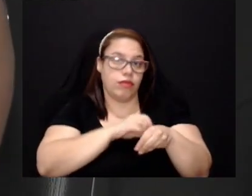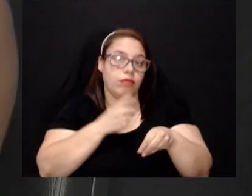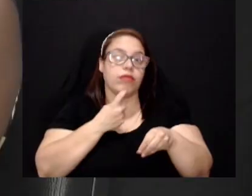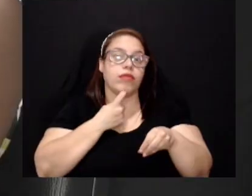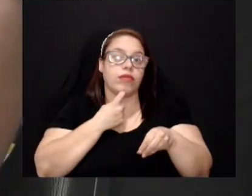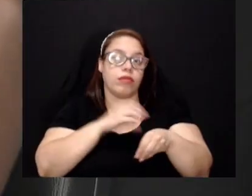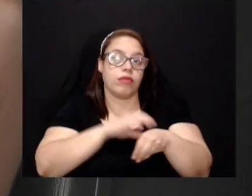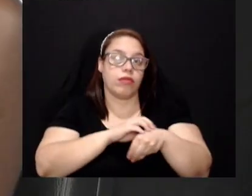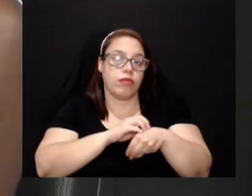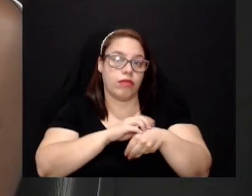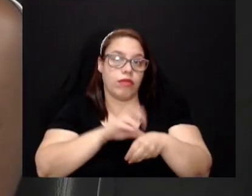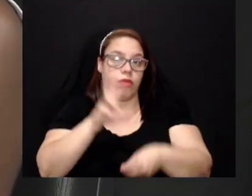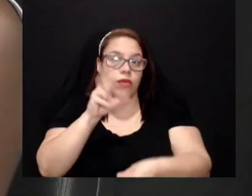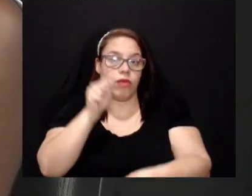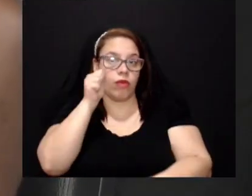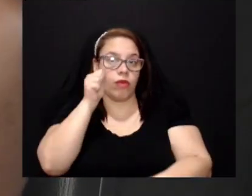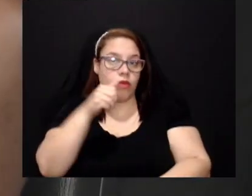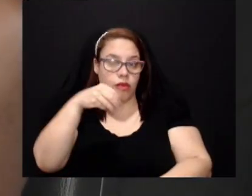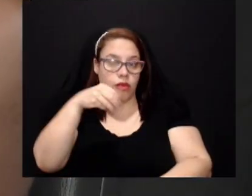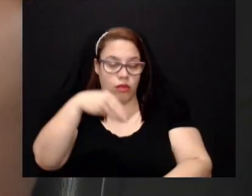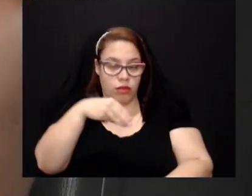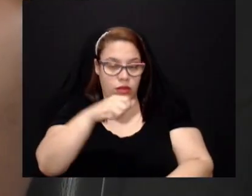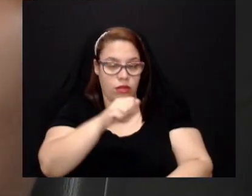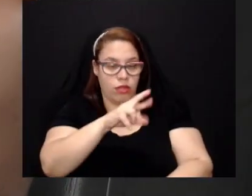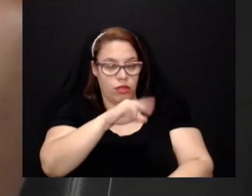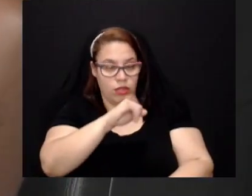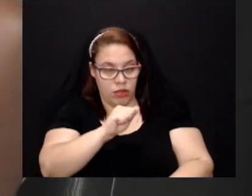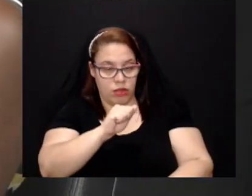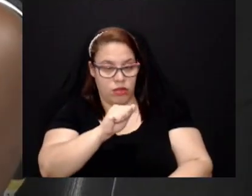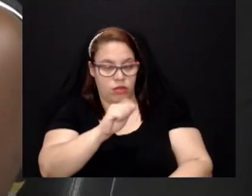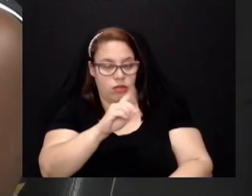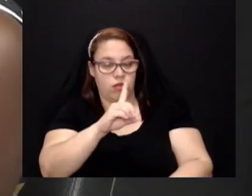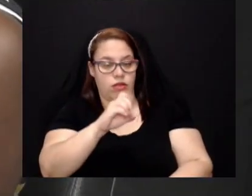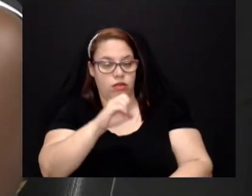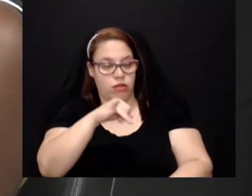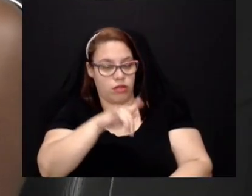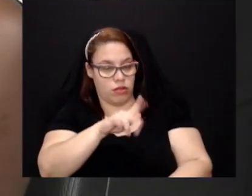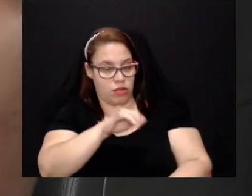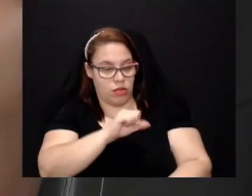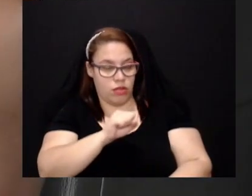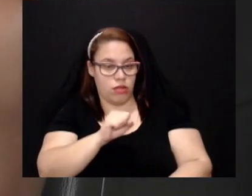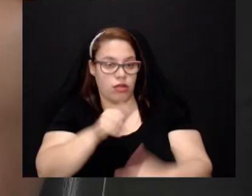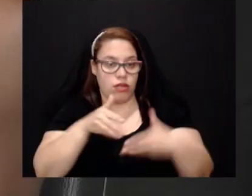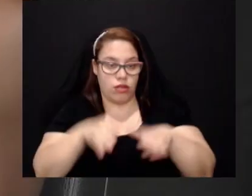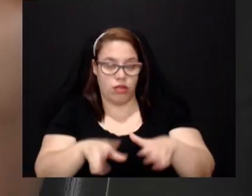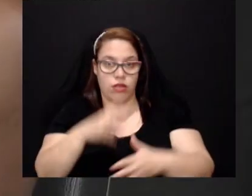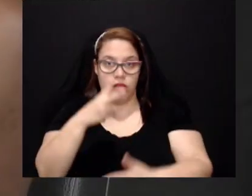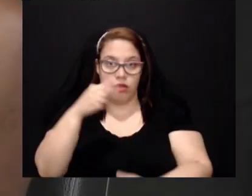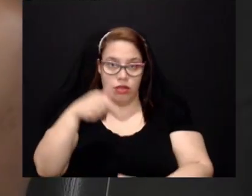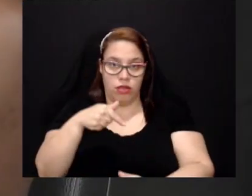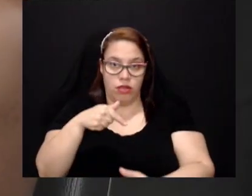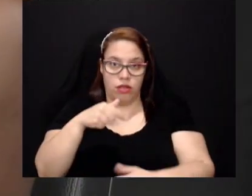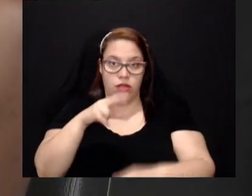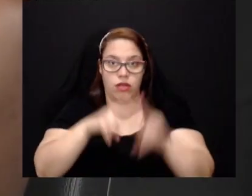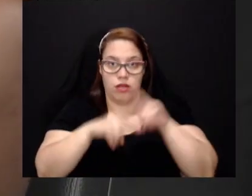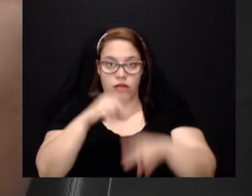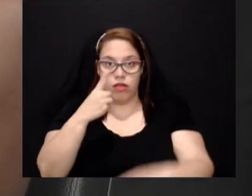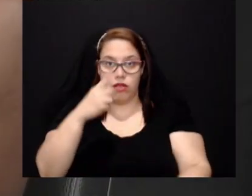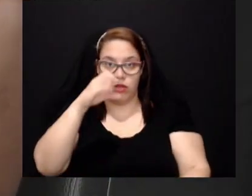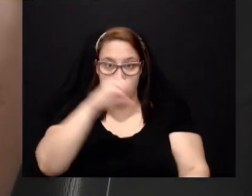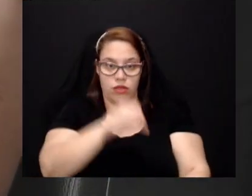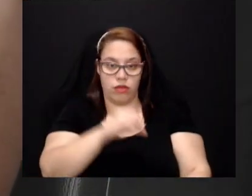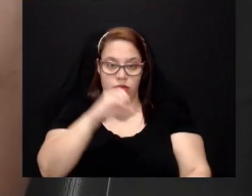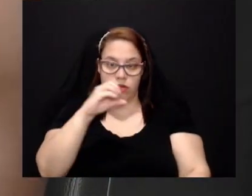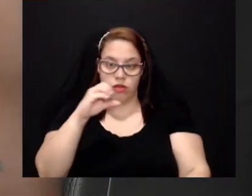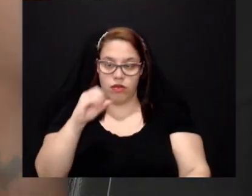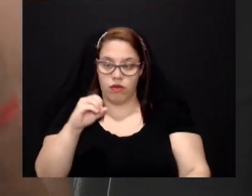minha avó, a Maria Domingues Alves, uma mulher que nasceu em 27 de julho de 1902. Então, a gente